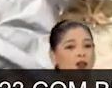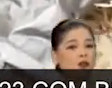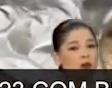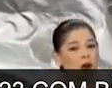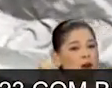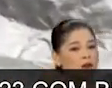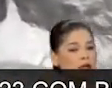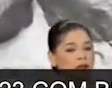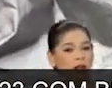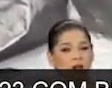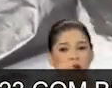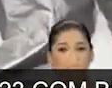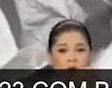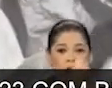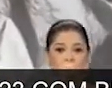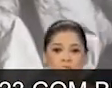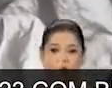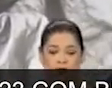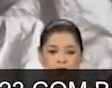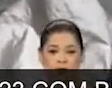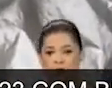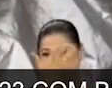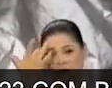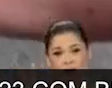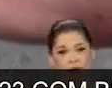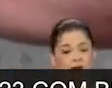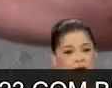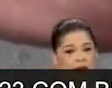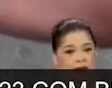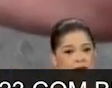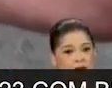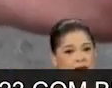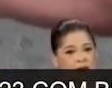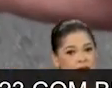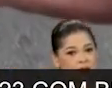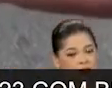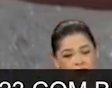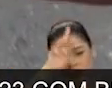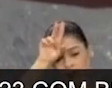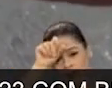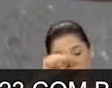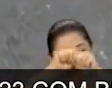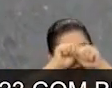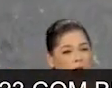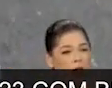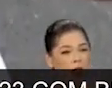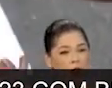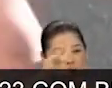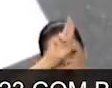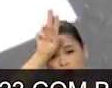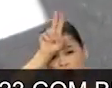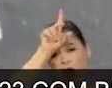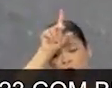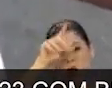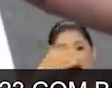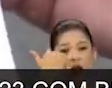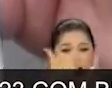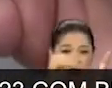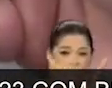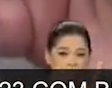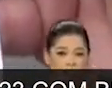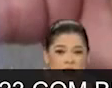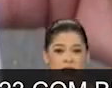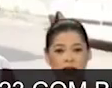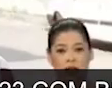São 802 casos já registrados. Para evitar a proliferação do mosquito da dengue, a Secretaria de Saúde